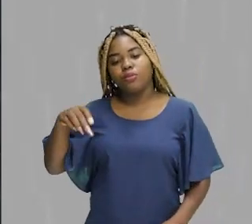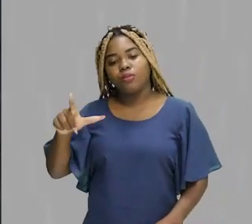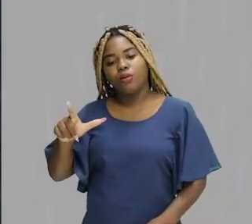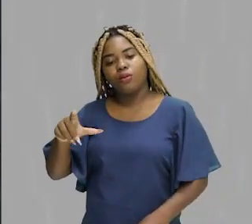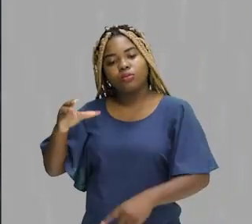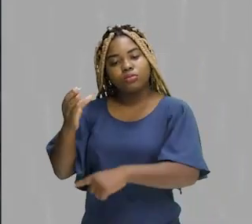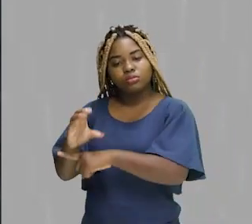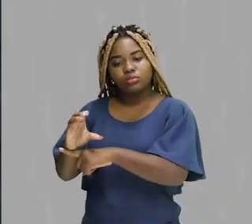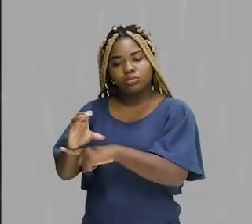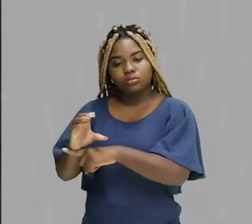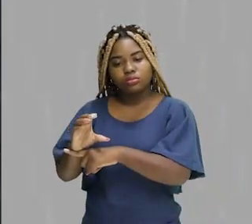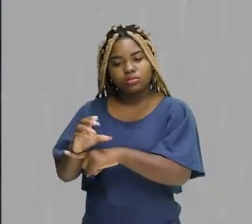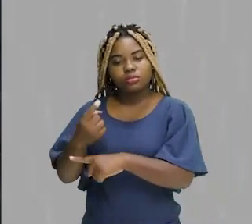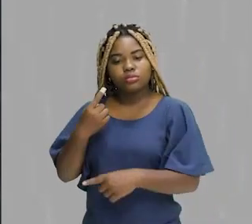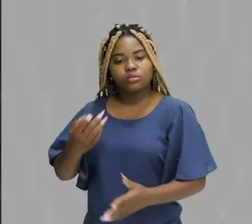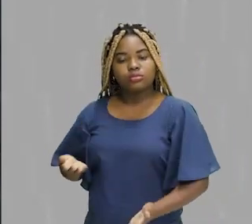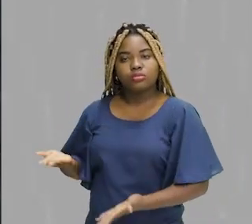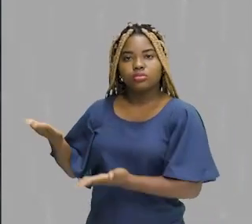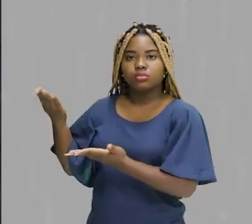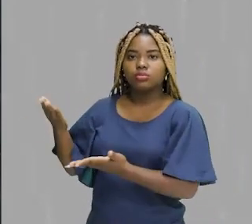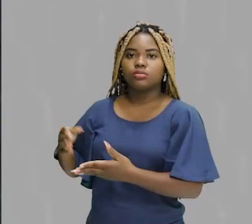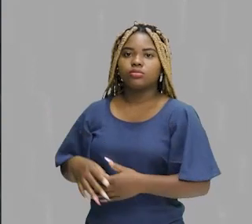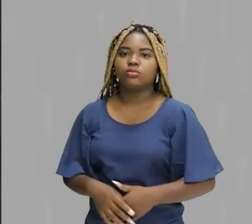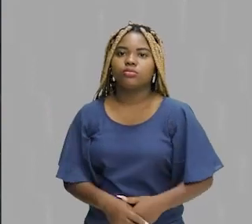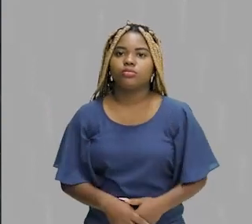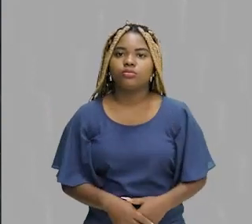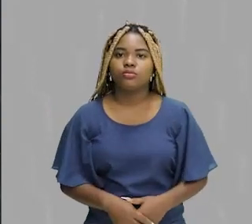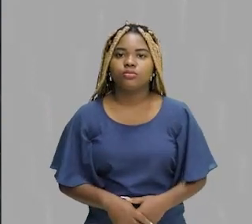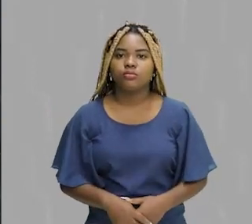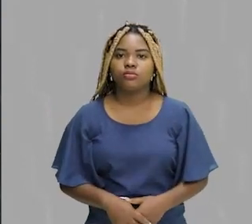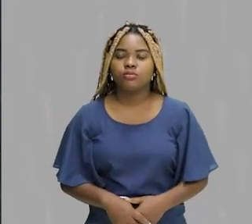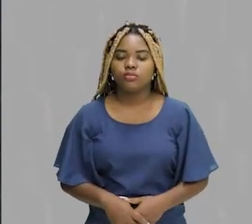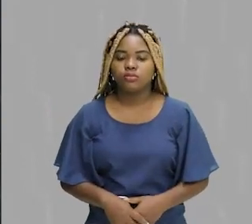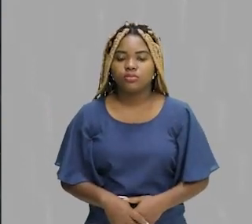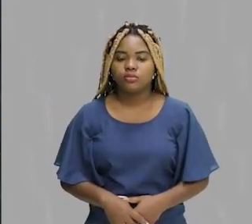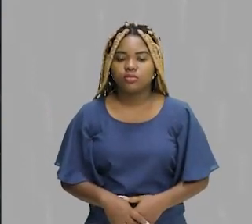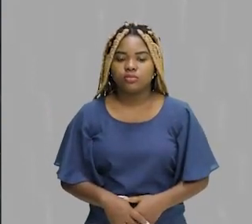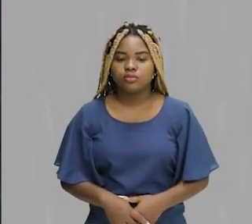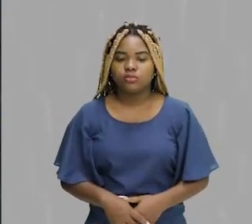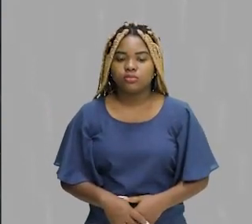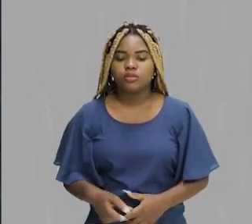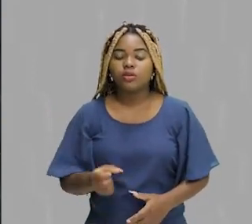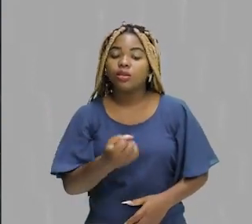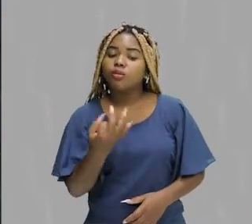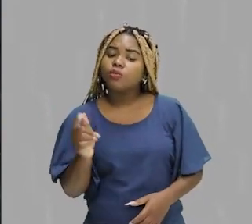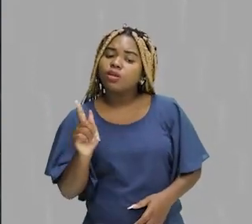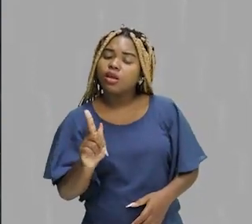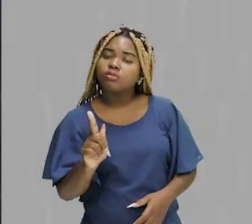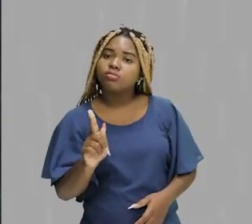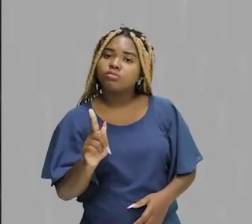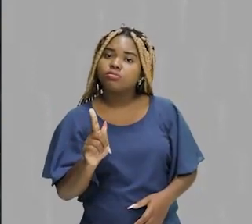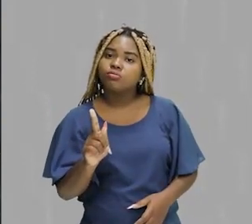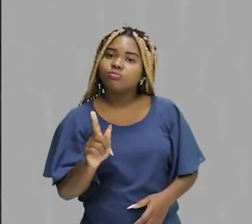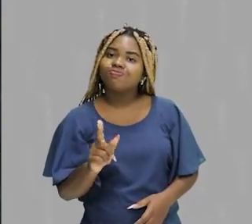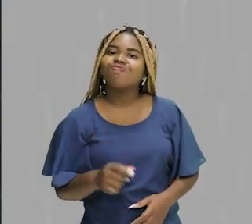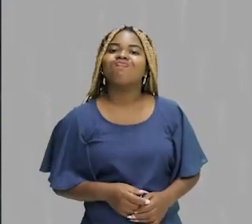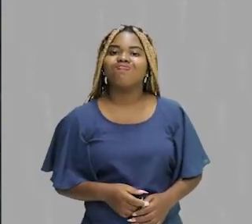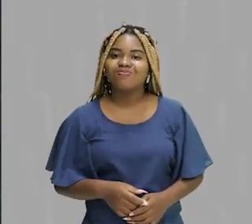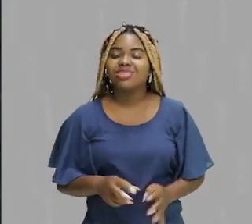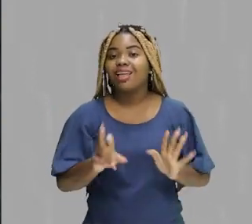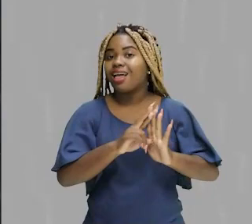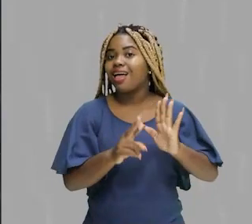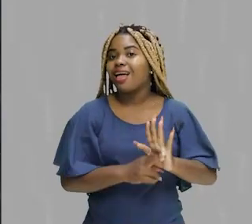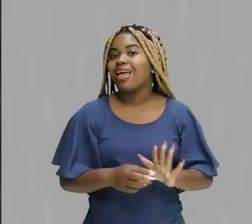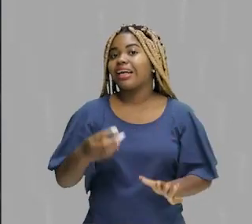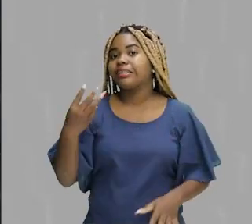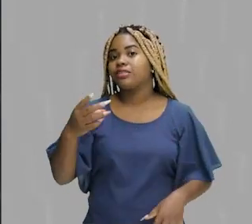3 vezes 10 elevado a 6 mol de metano, isso vai gerar quantos gramas? Mais uma regra de 3. E